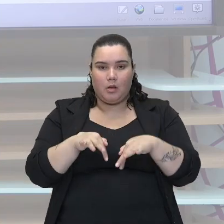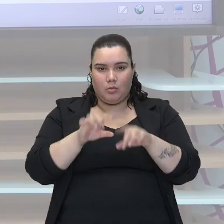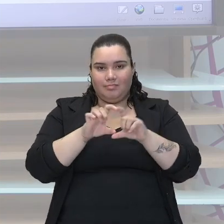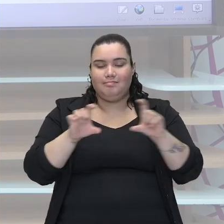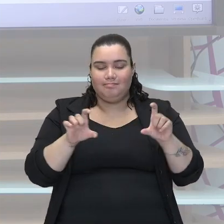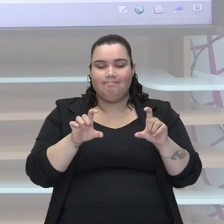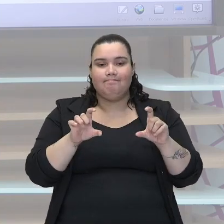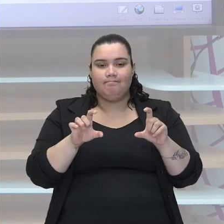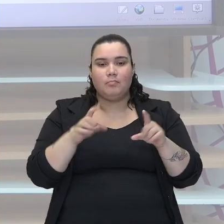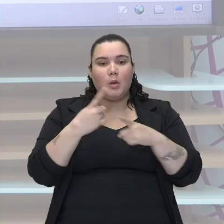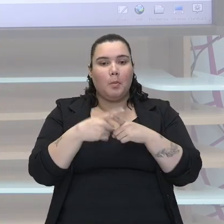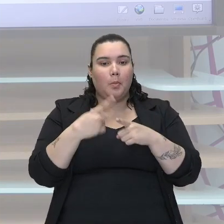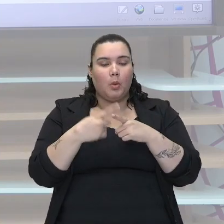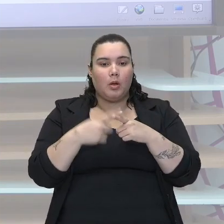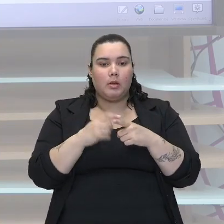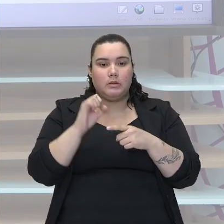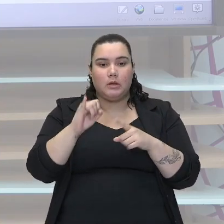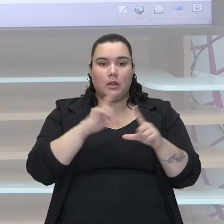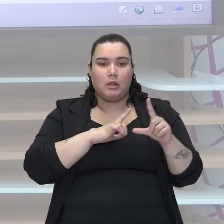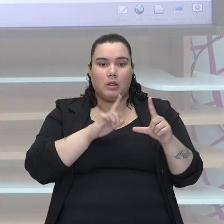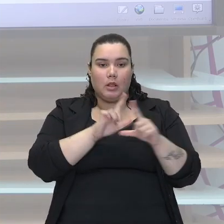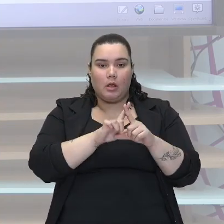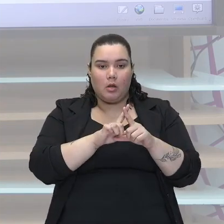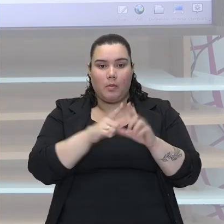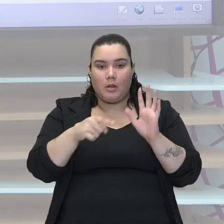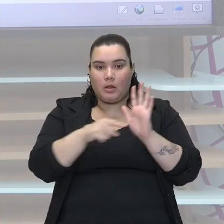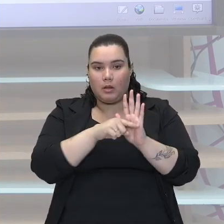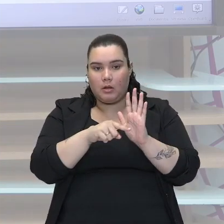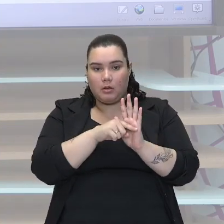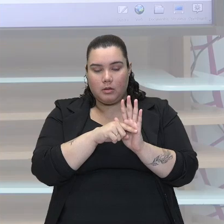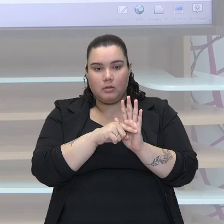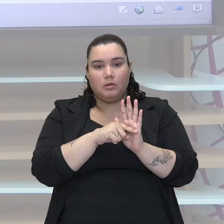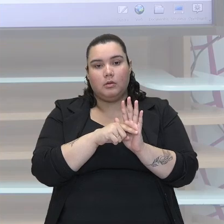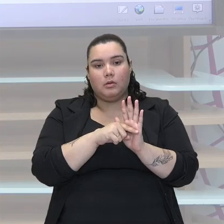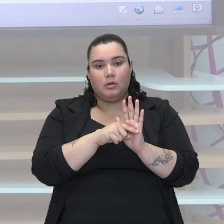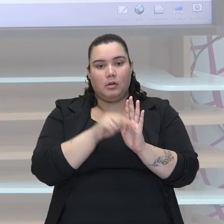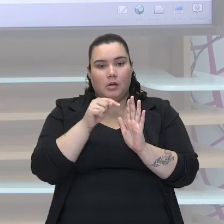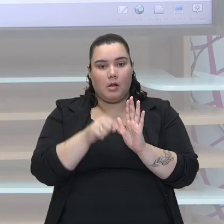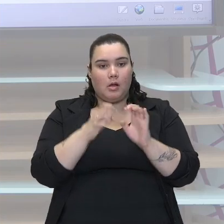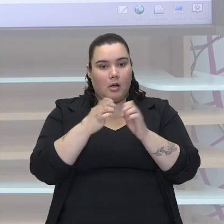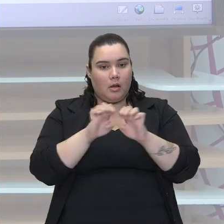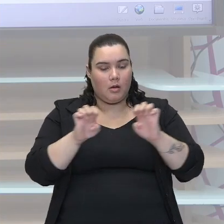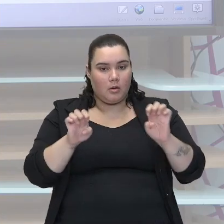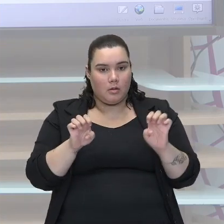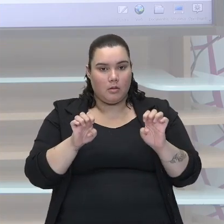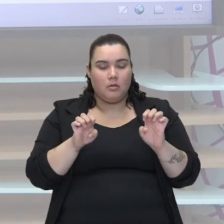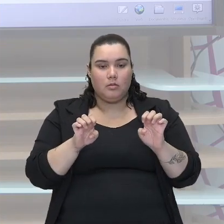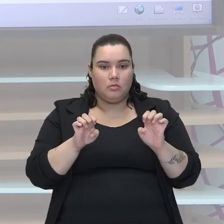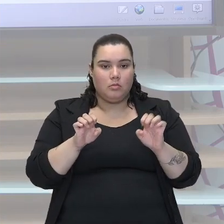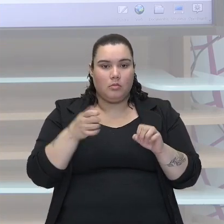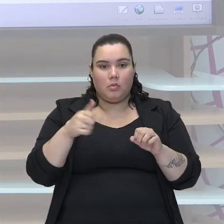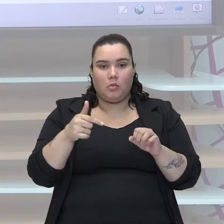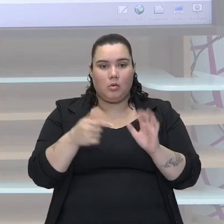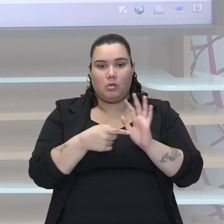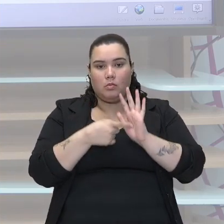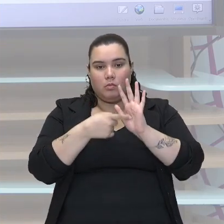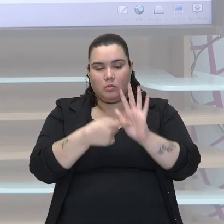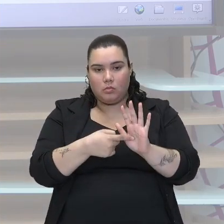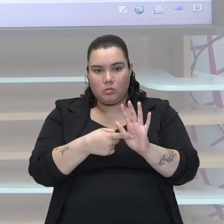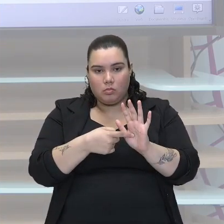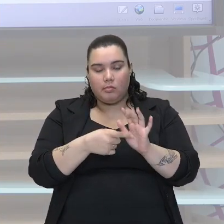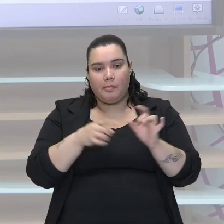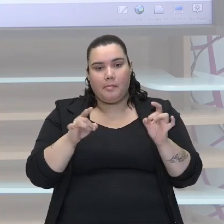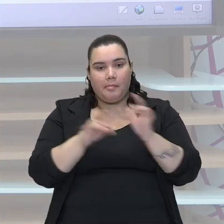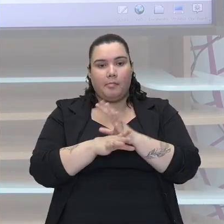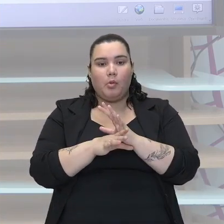a gente tem um delta que o valor é negativo, essa equação ela não vai apresentar